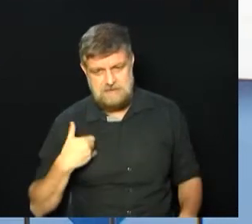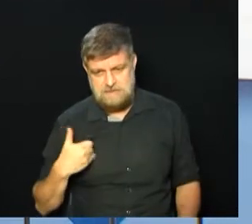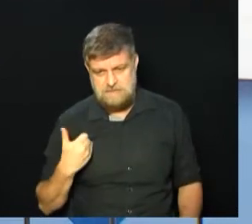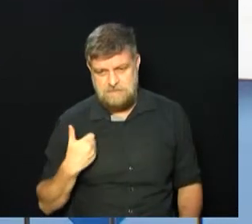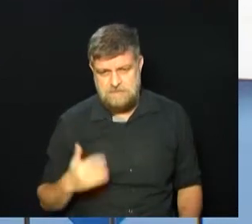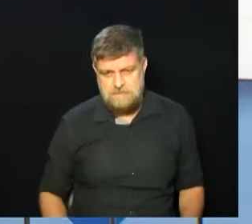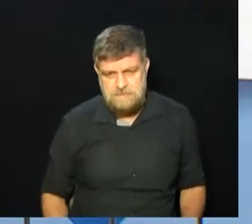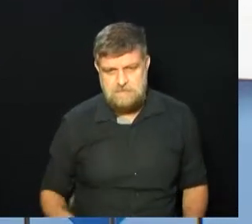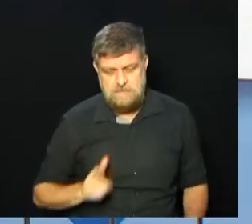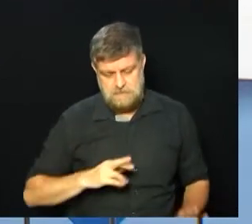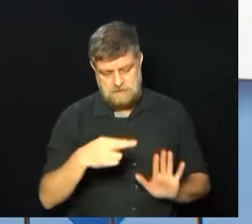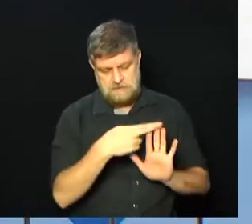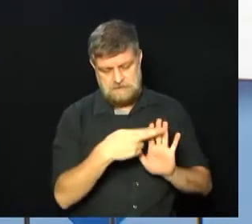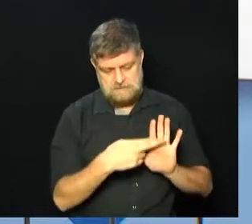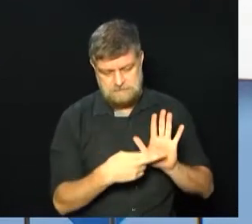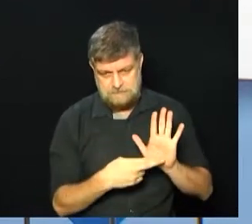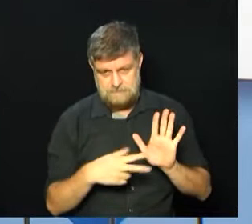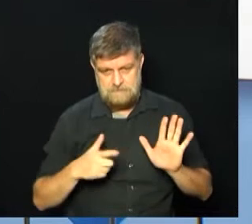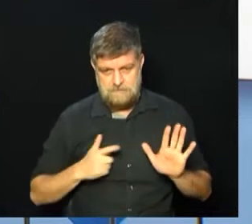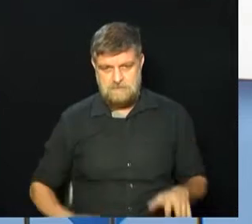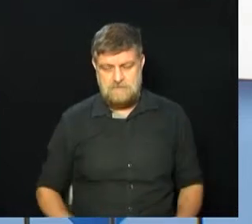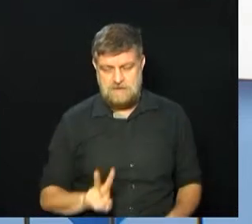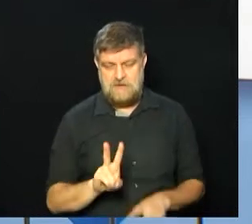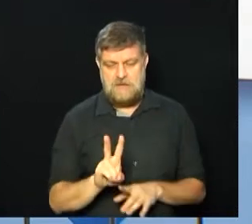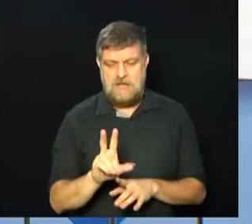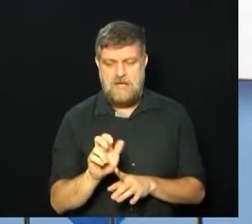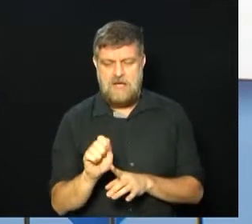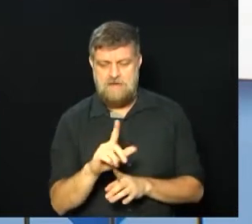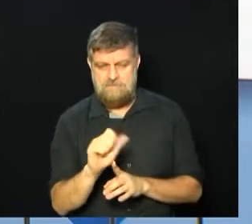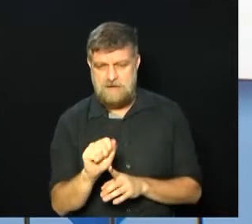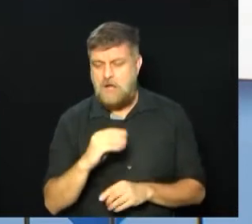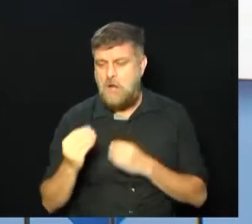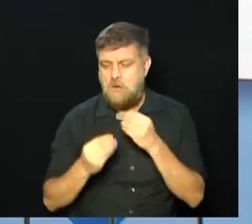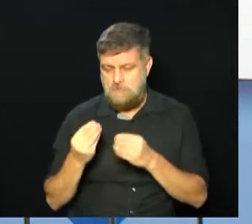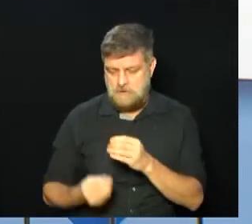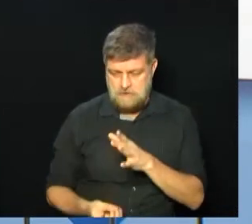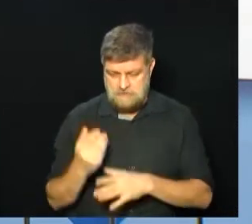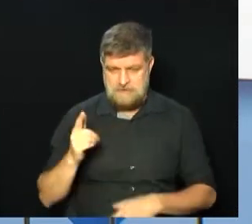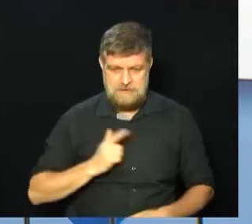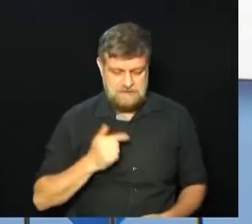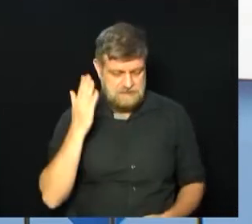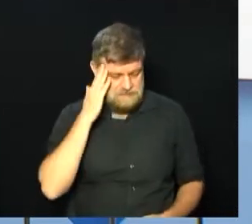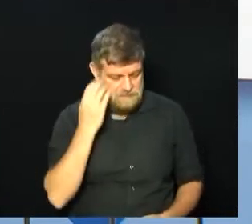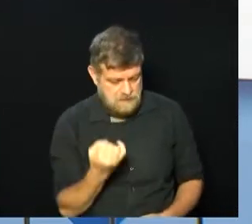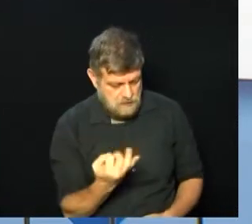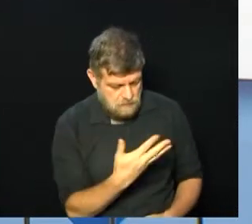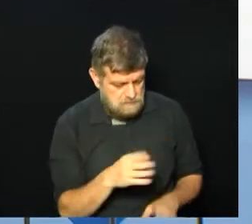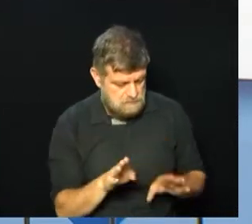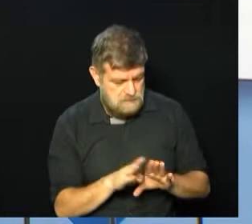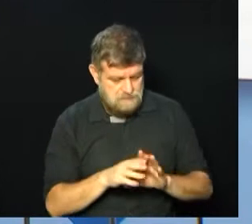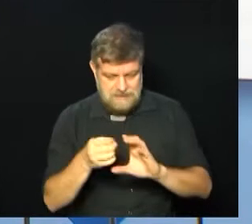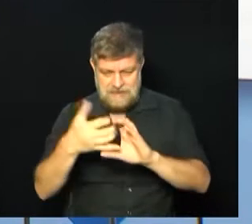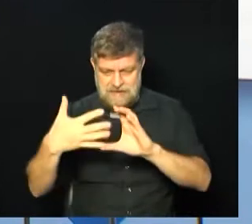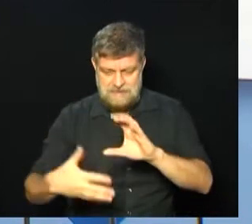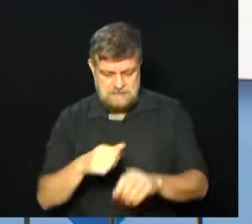os entre os critérios a distribuição das vagas é feita Claro conforme a disponibilidade EA classificação